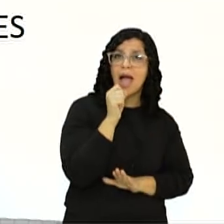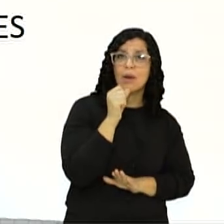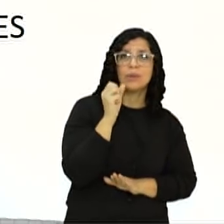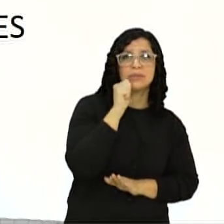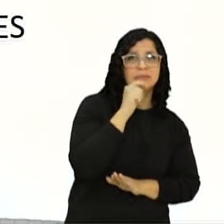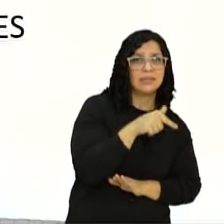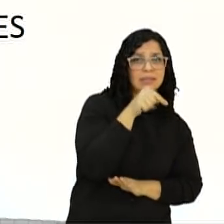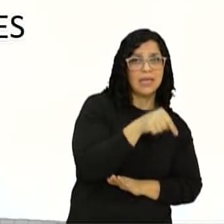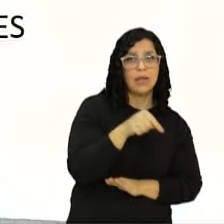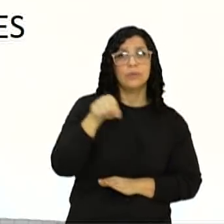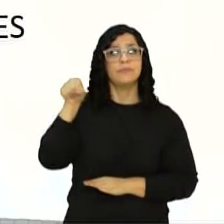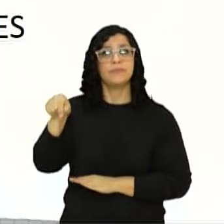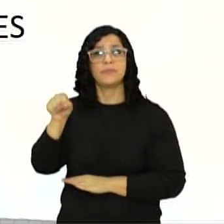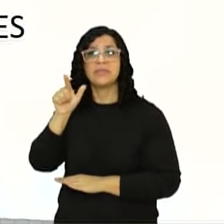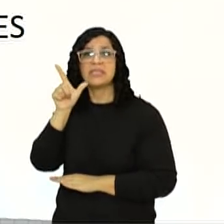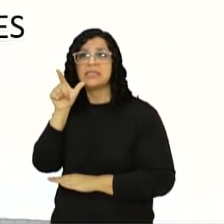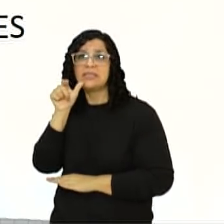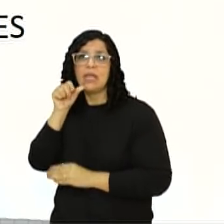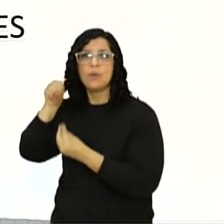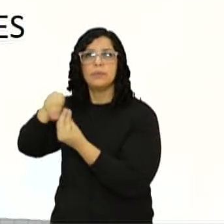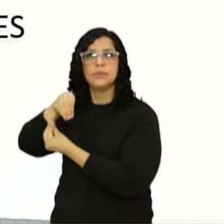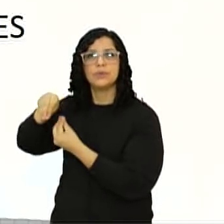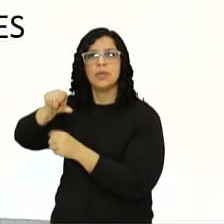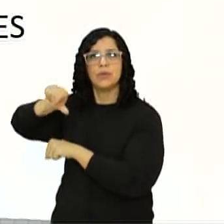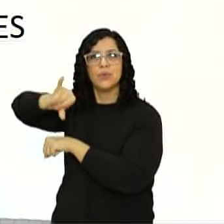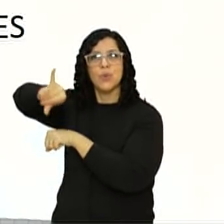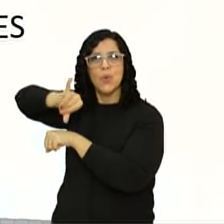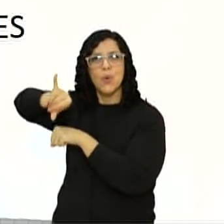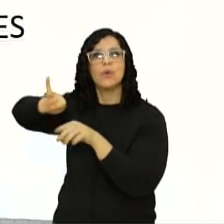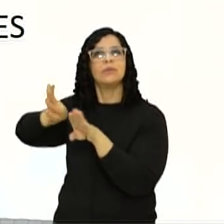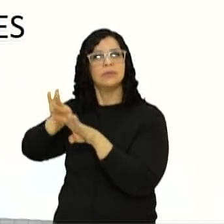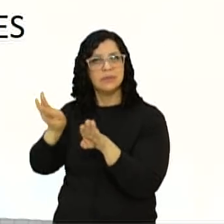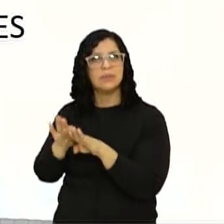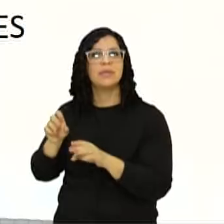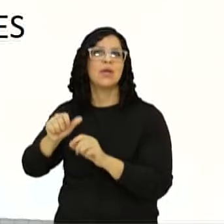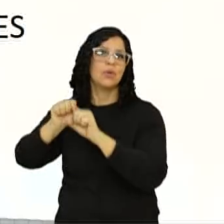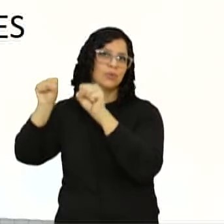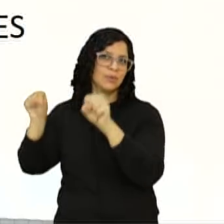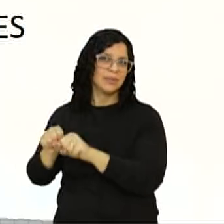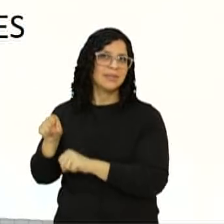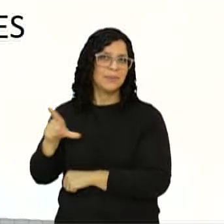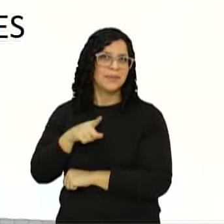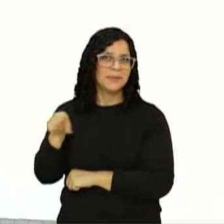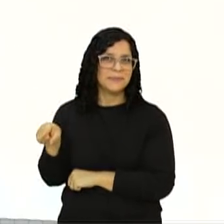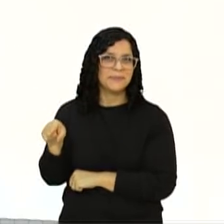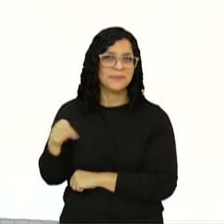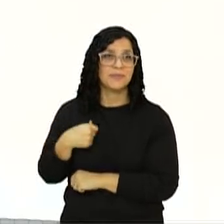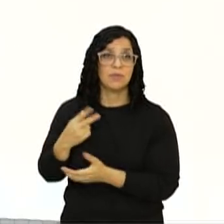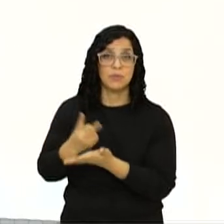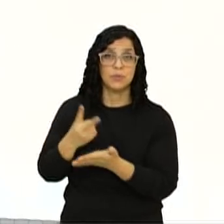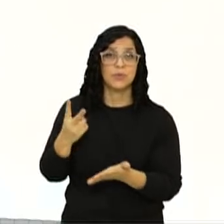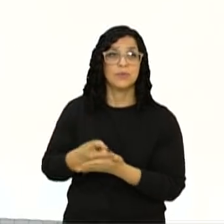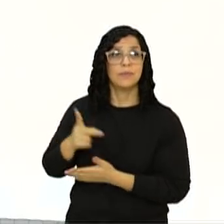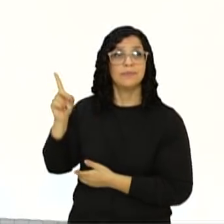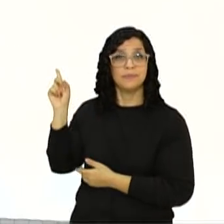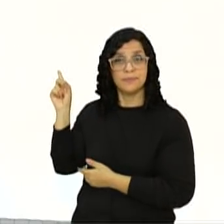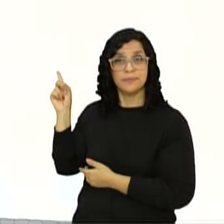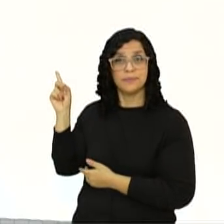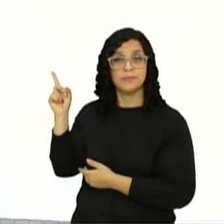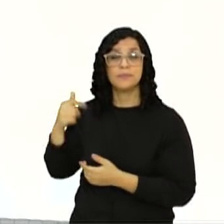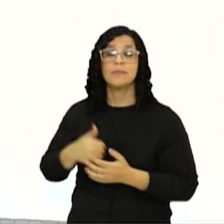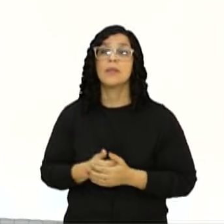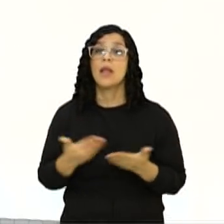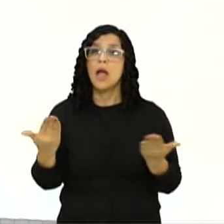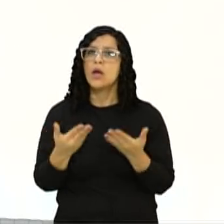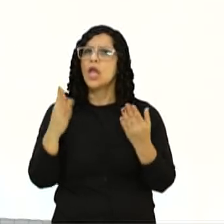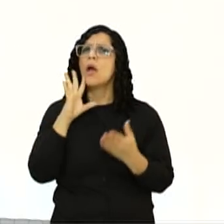sal é o sistema. Água e óleo, neste copinho, é o meu sistema. Vamos adiante?